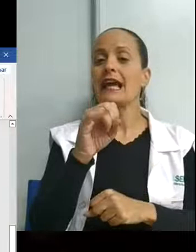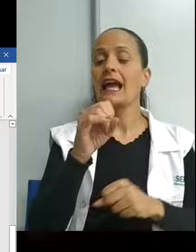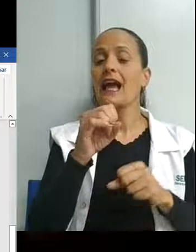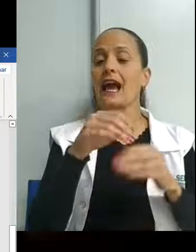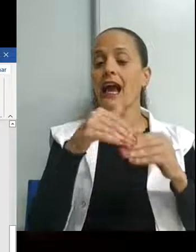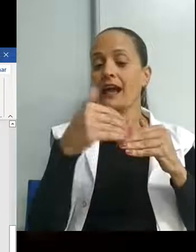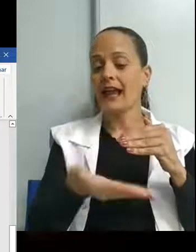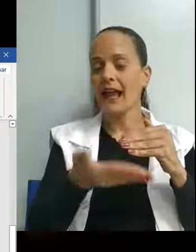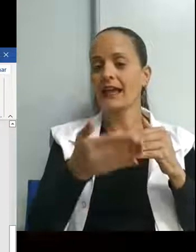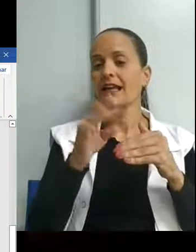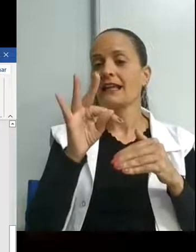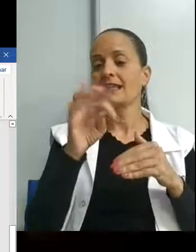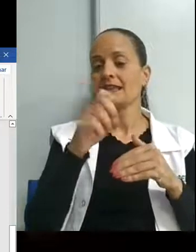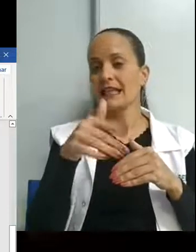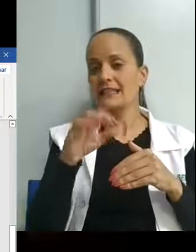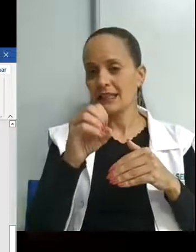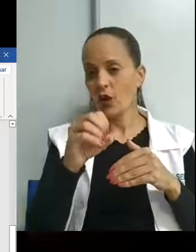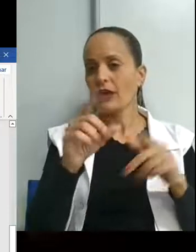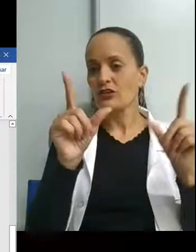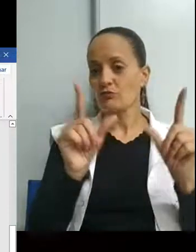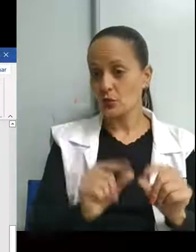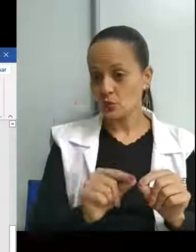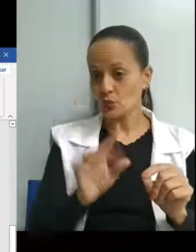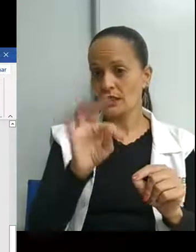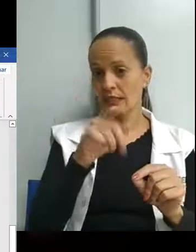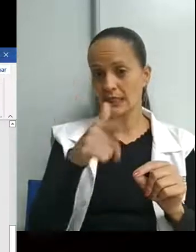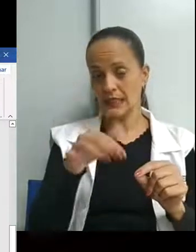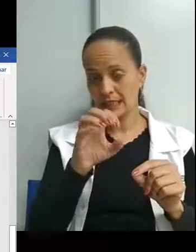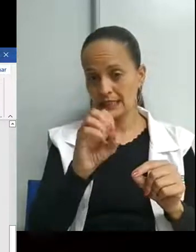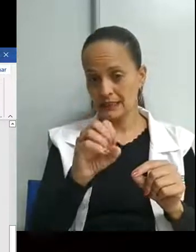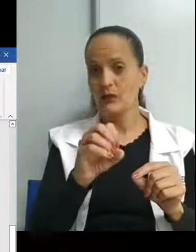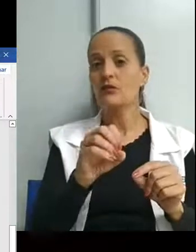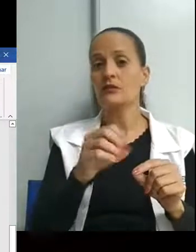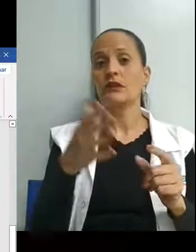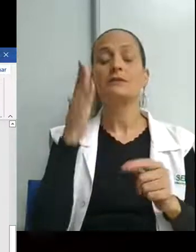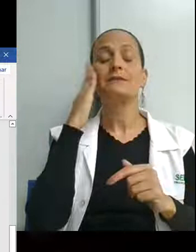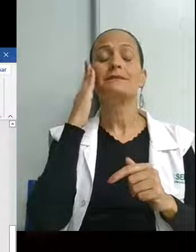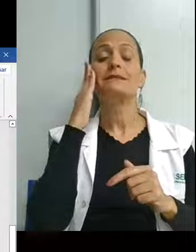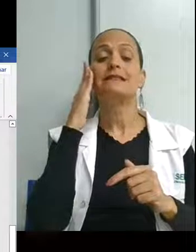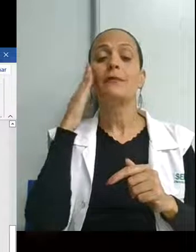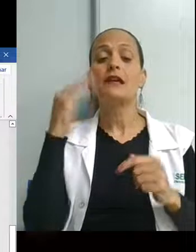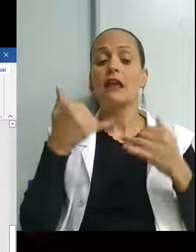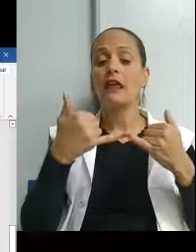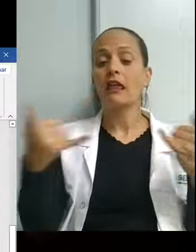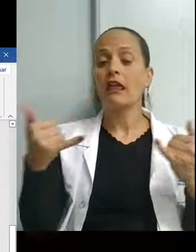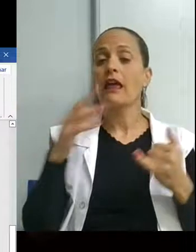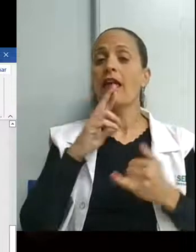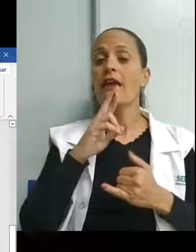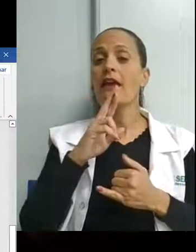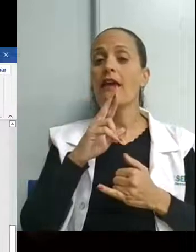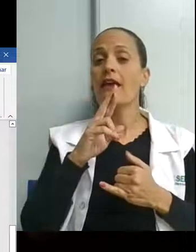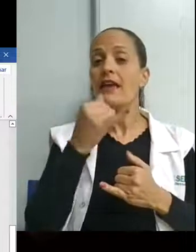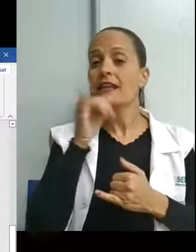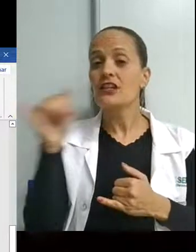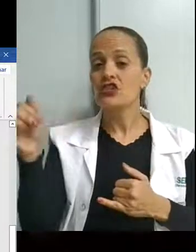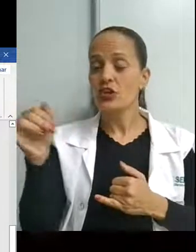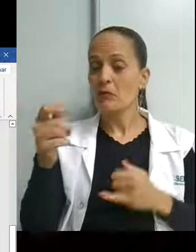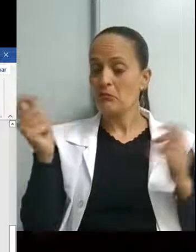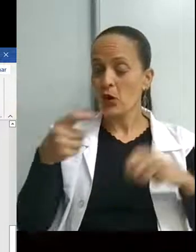de queda de tensão for menor que 5%, essa rede de distribuição de energia poderá ser utilizada. E